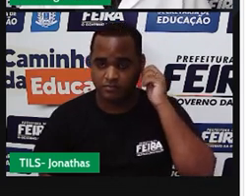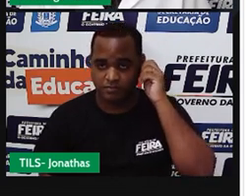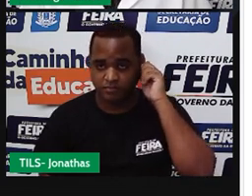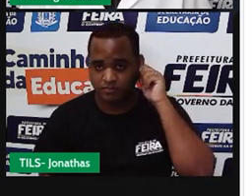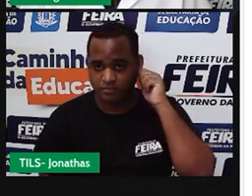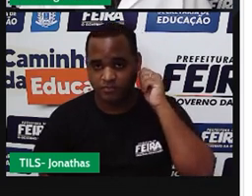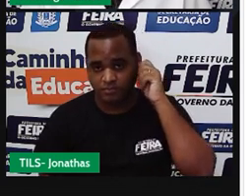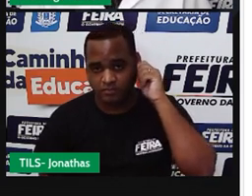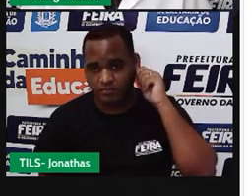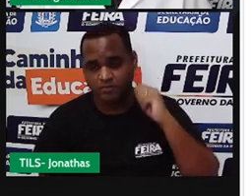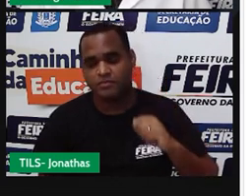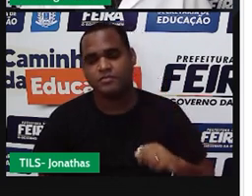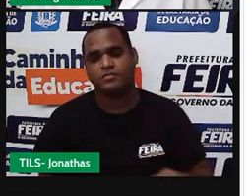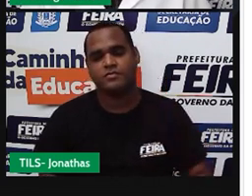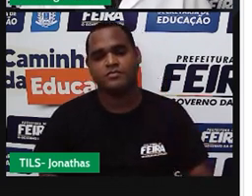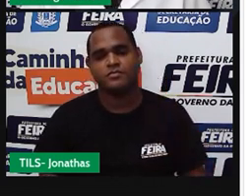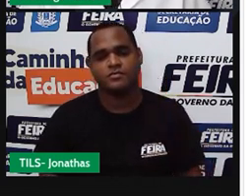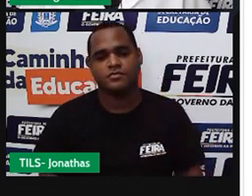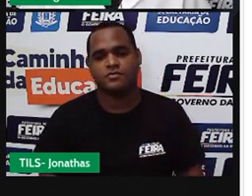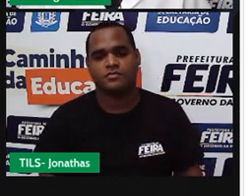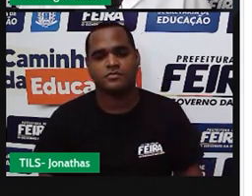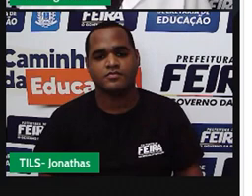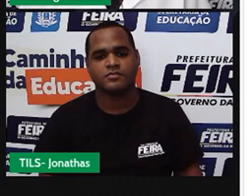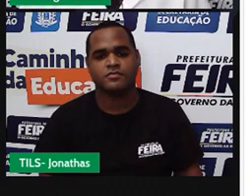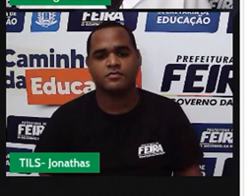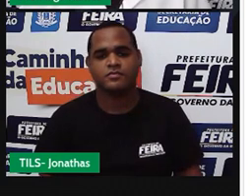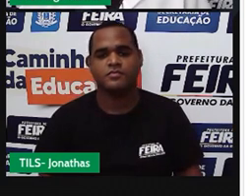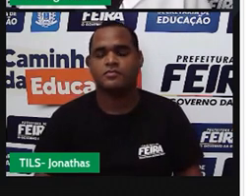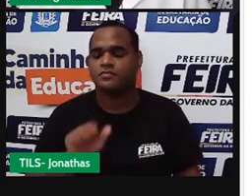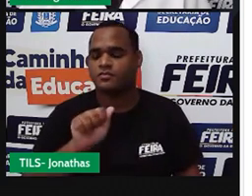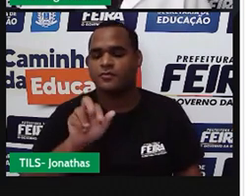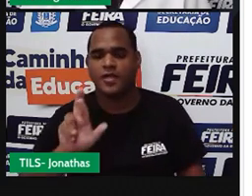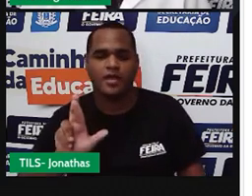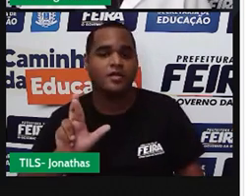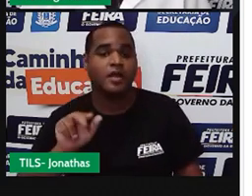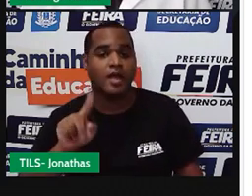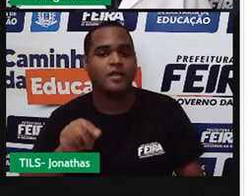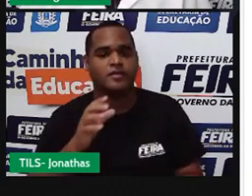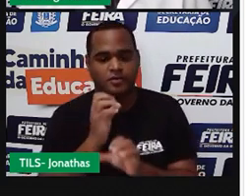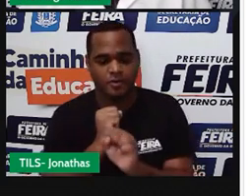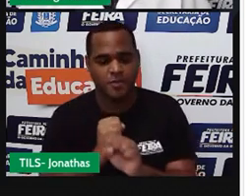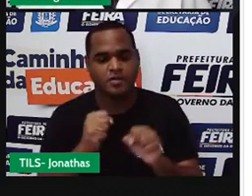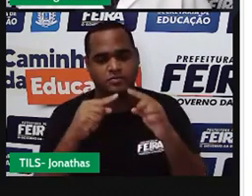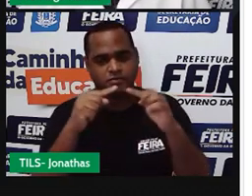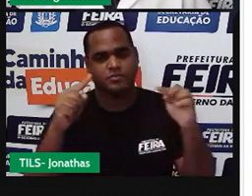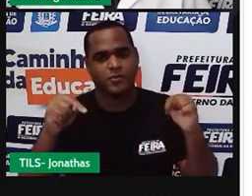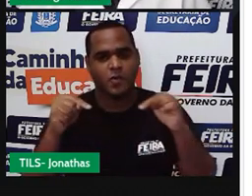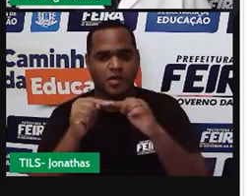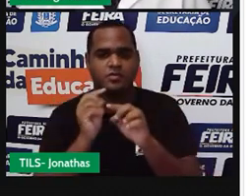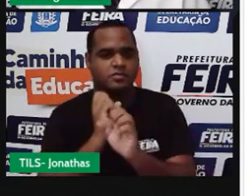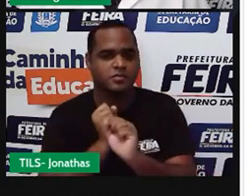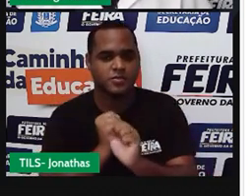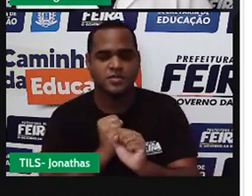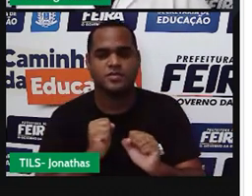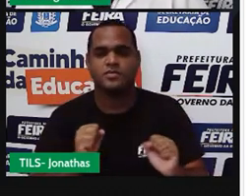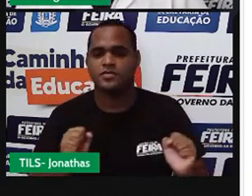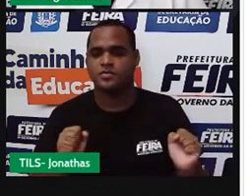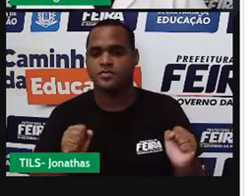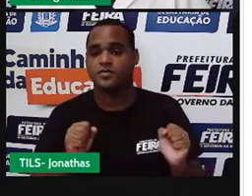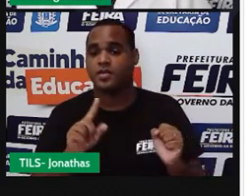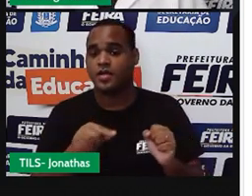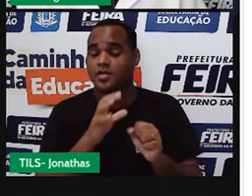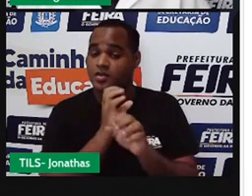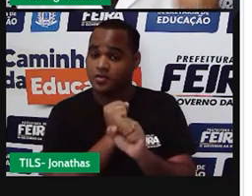aqui ó esse a r é a área do retângulo que a gente vai calcular e a gente é só pegar a medida